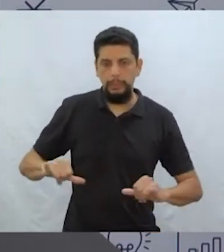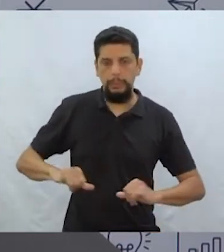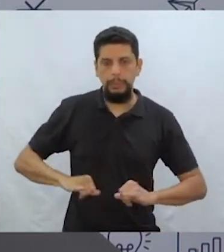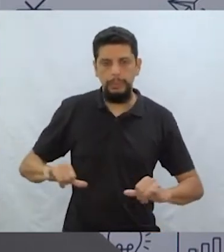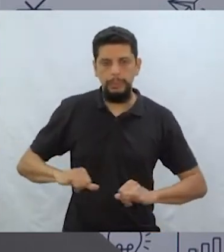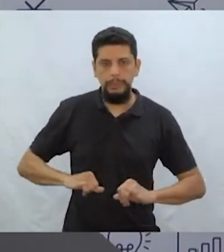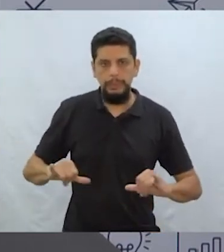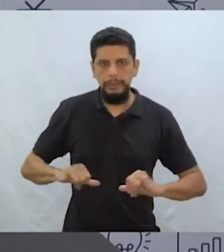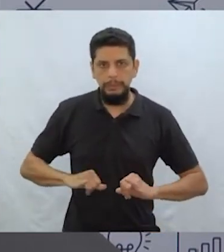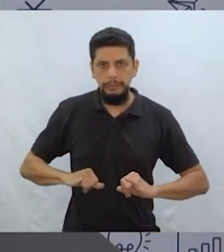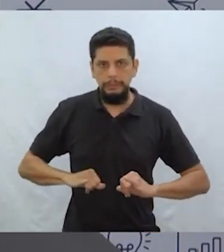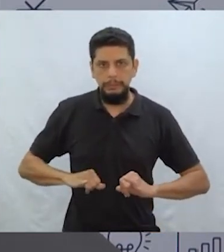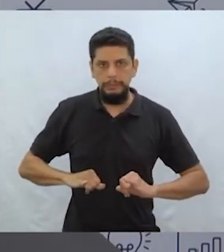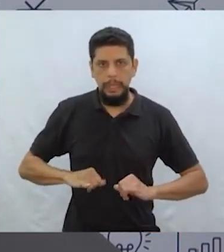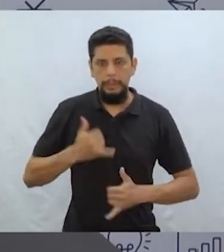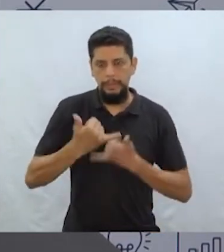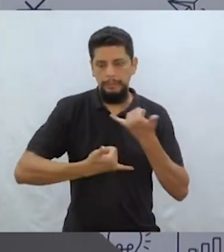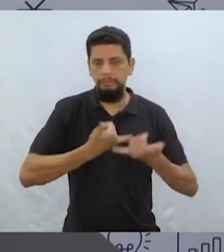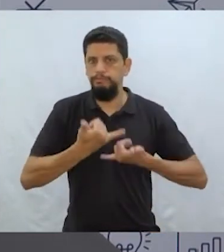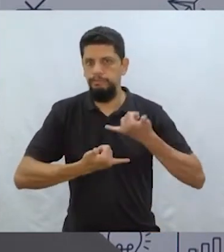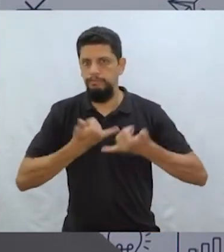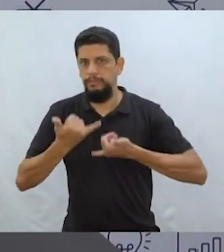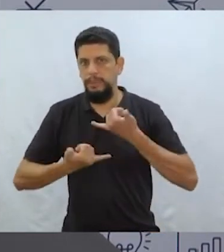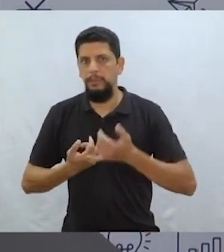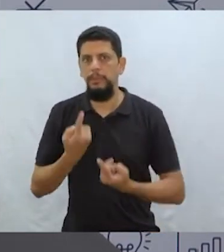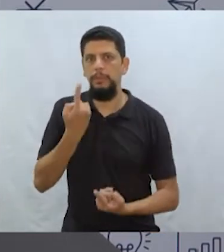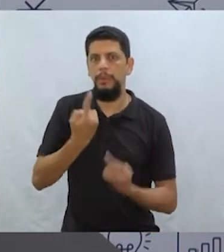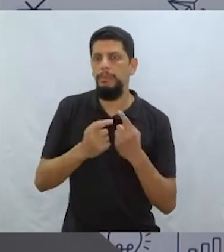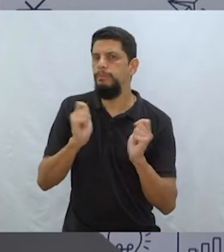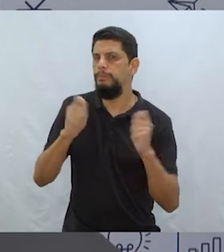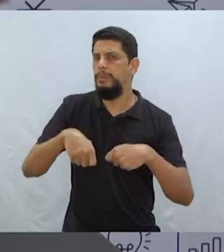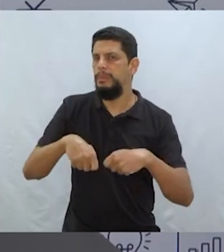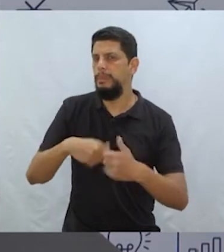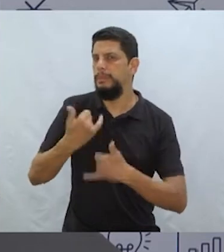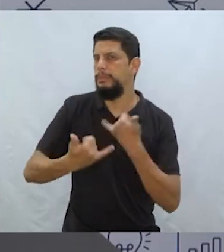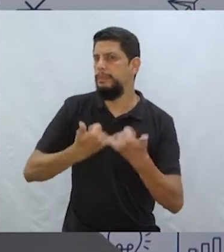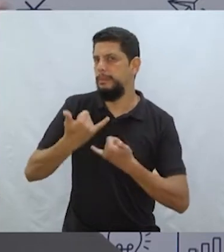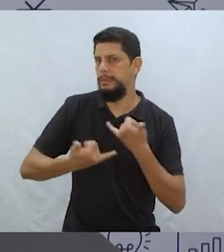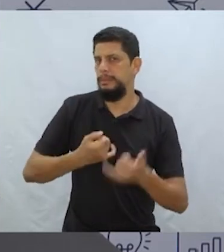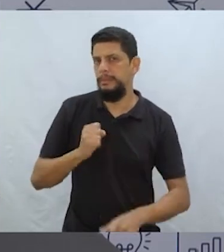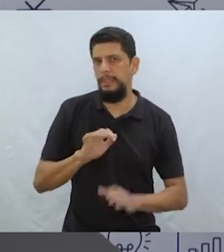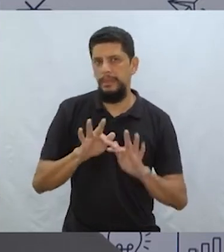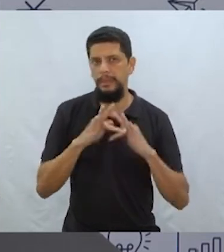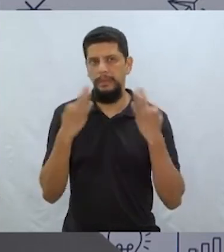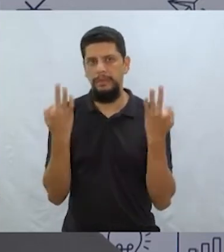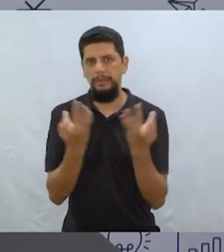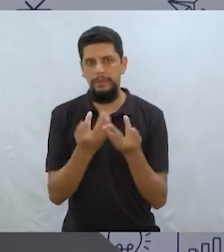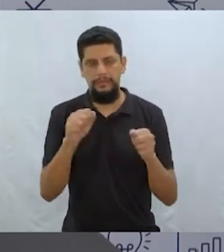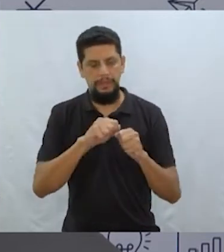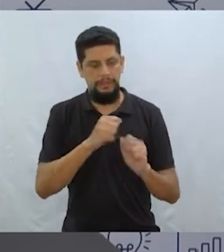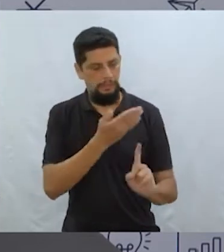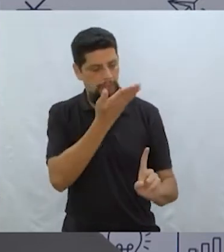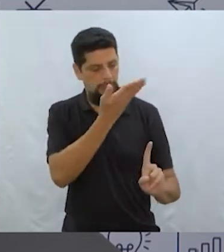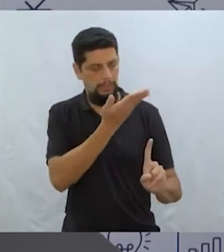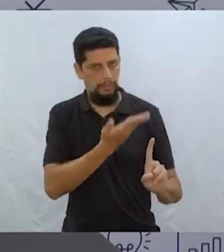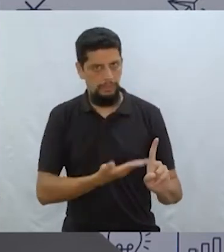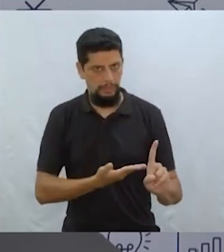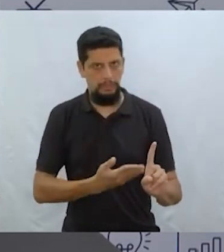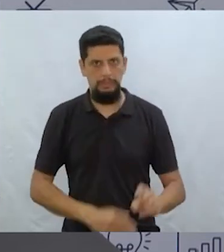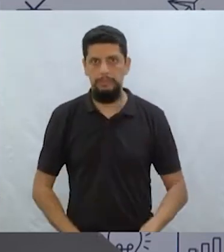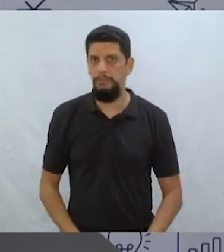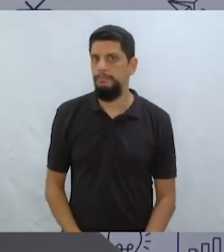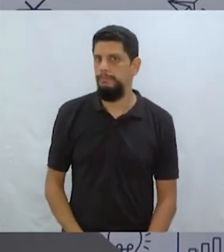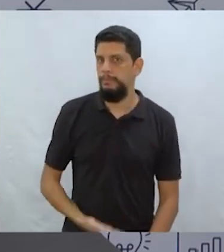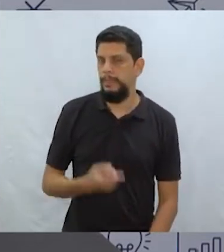sofria né ali uma uma brincadeira qual poderia ser a brincadeira que a família fazia com